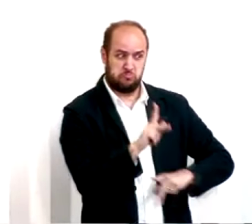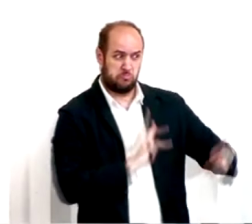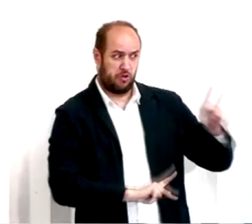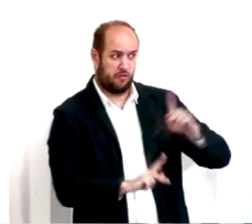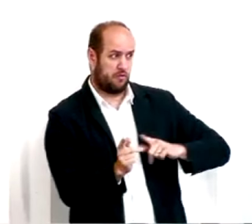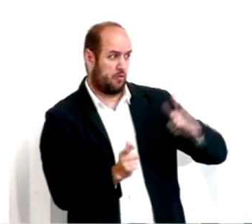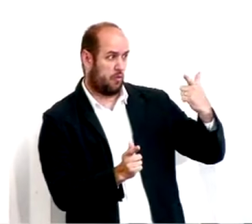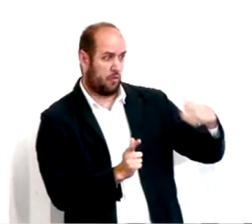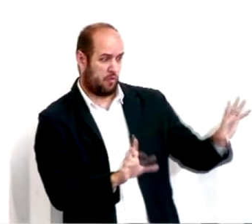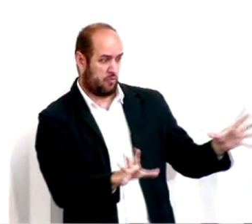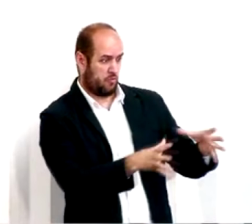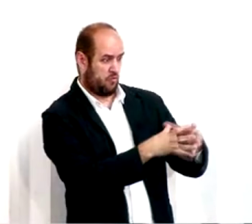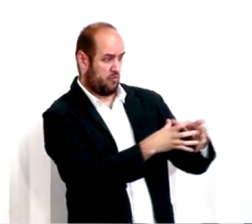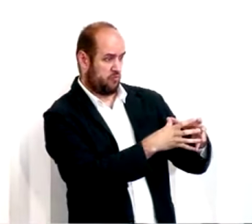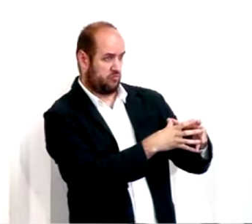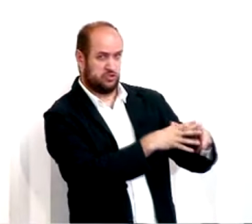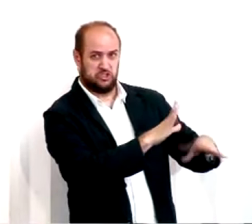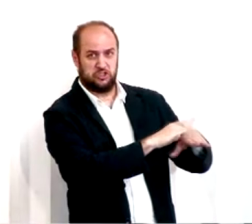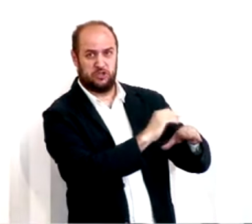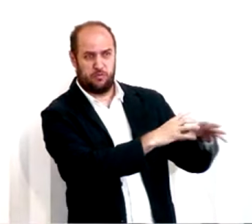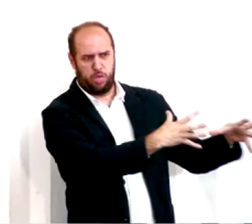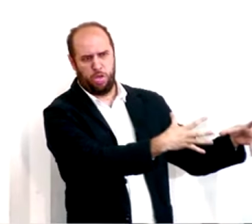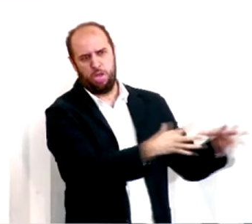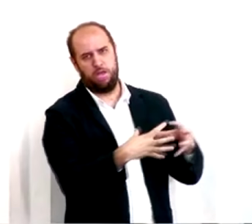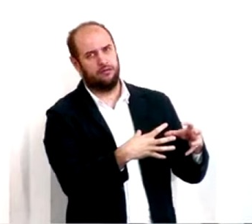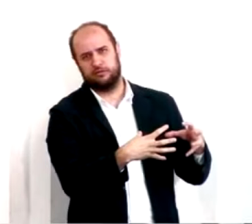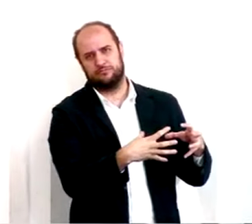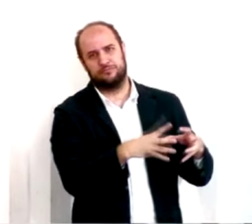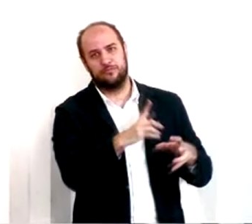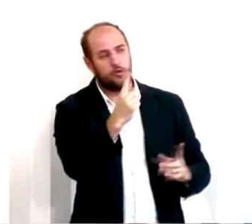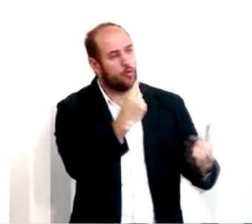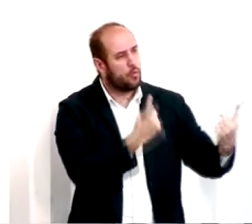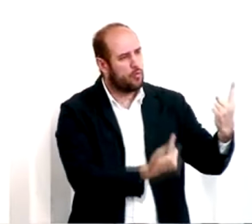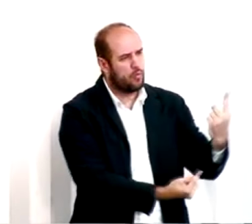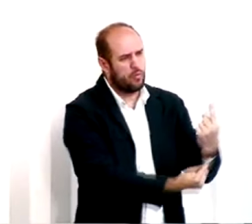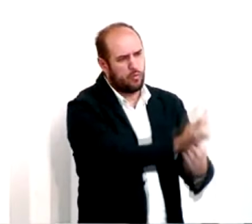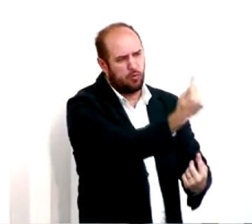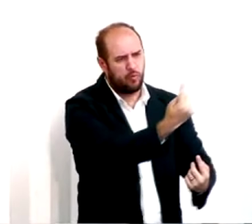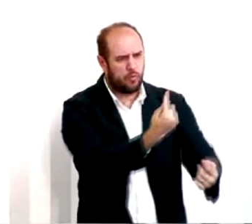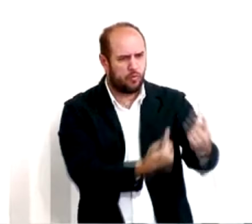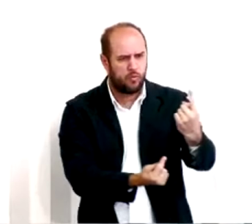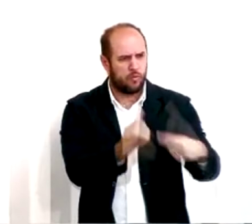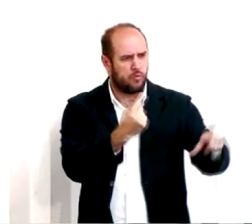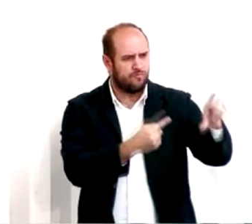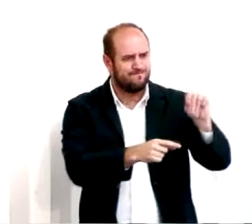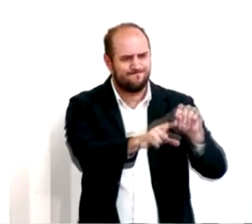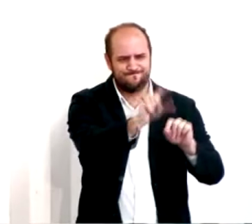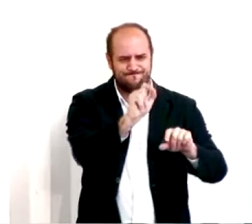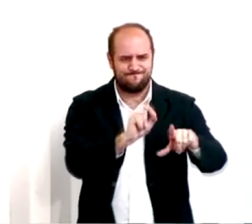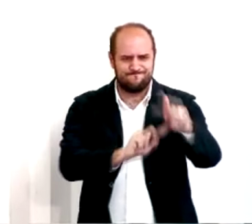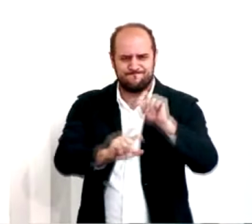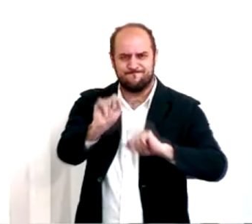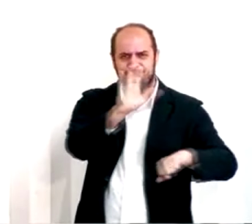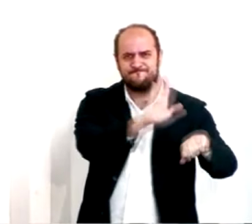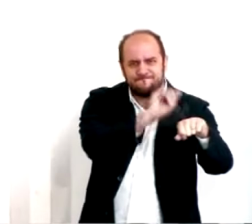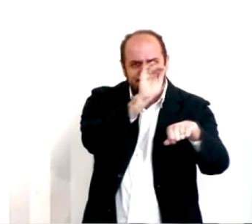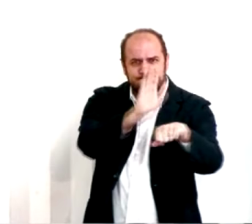no coletivo elas foram chamadas uma arruma cada pessoa